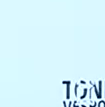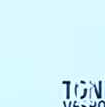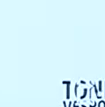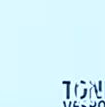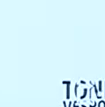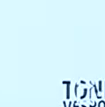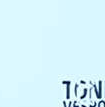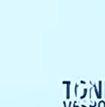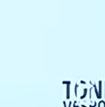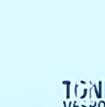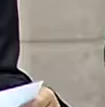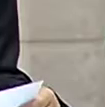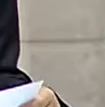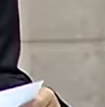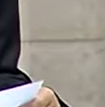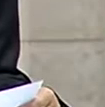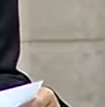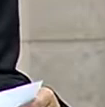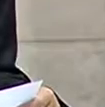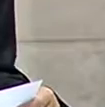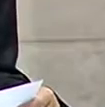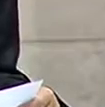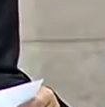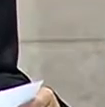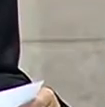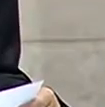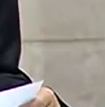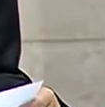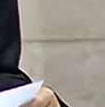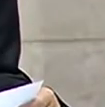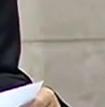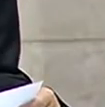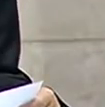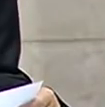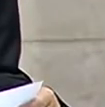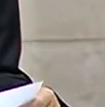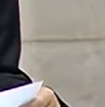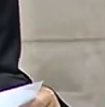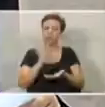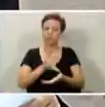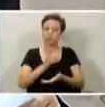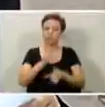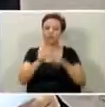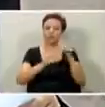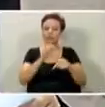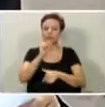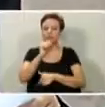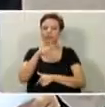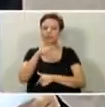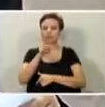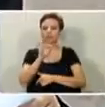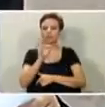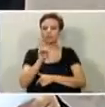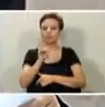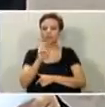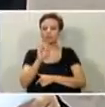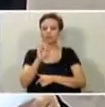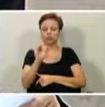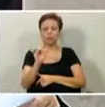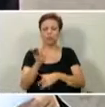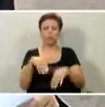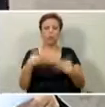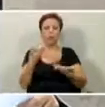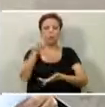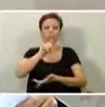fazer uma outra empresa para fazer o mesmo trabalho que a Receperturis faz. Então, que lógica é essa?